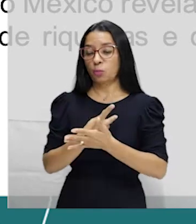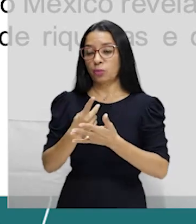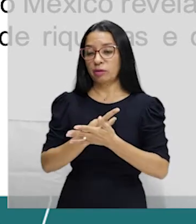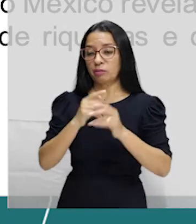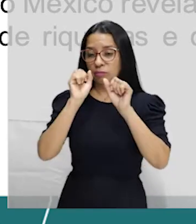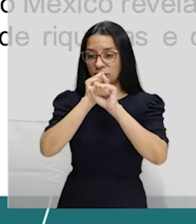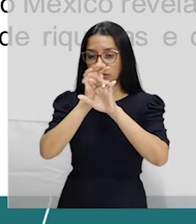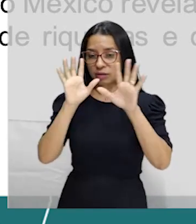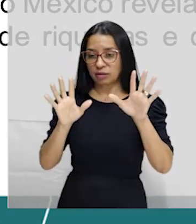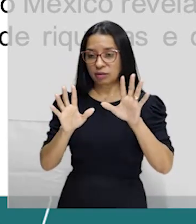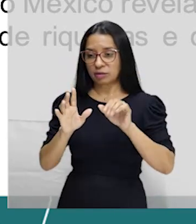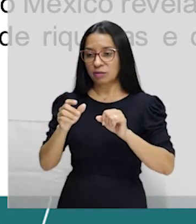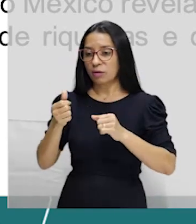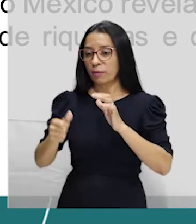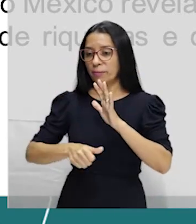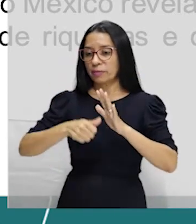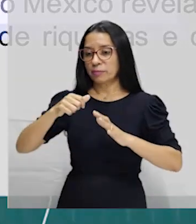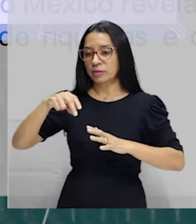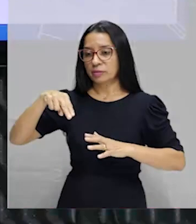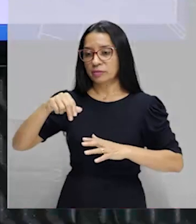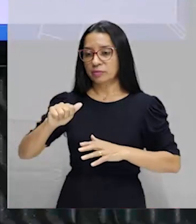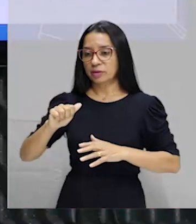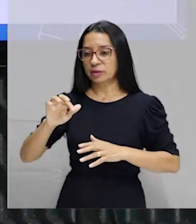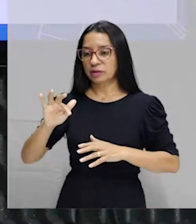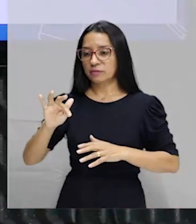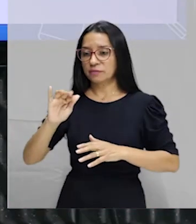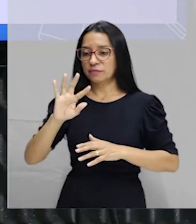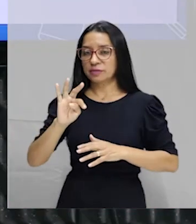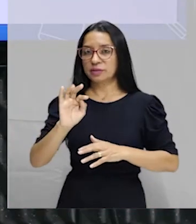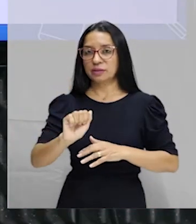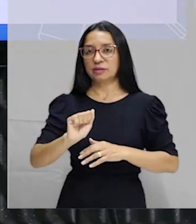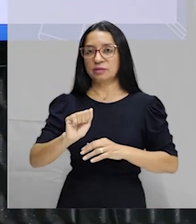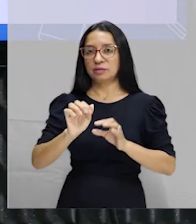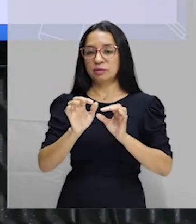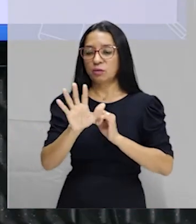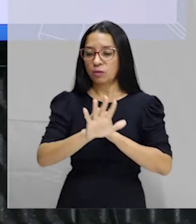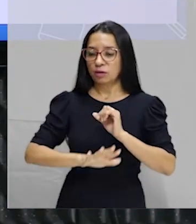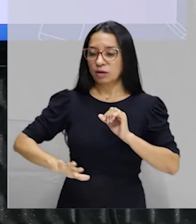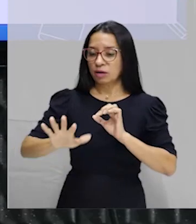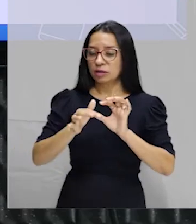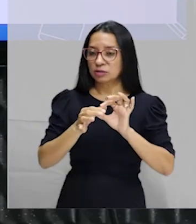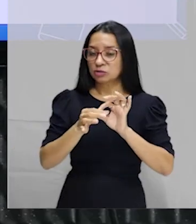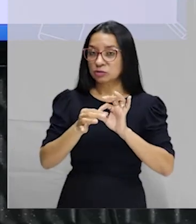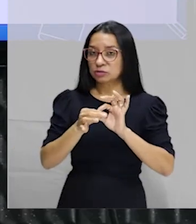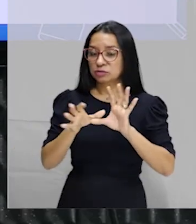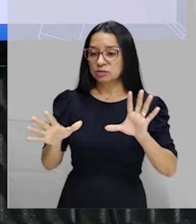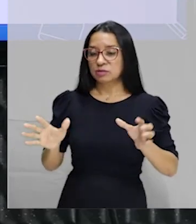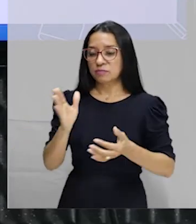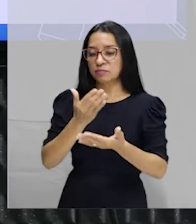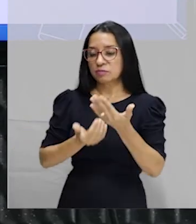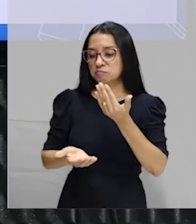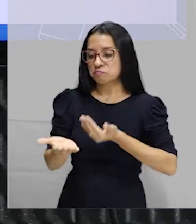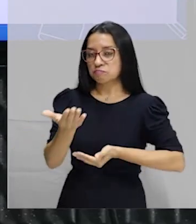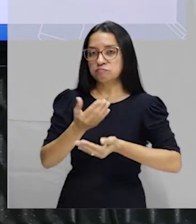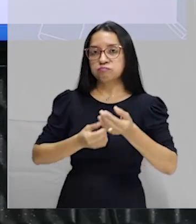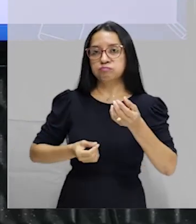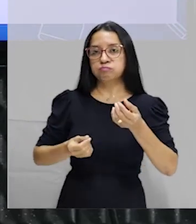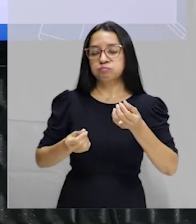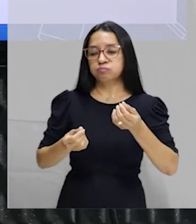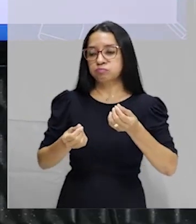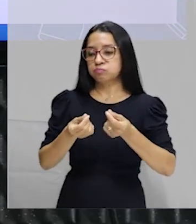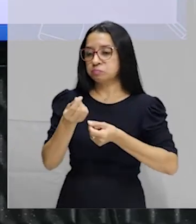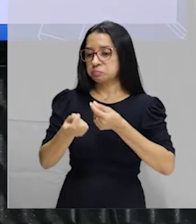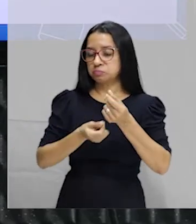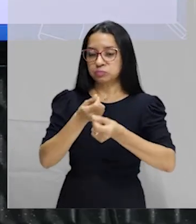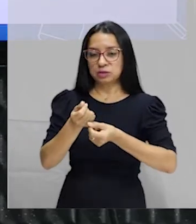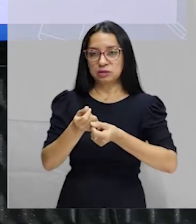coisa, o NAFTA, tá certo, era chamada uma área de livre comércio, e uma característica marcante da área de livre comércio, como bloco econômico, é